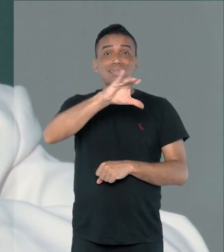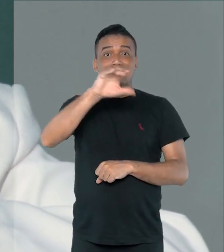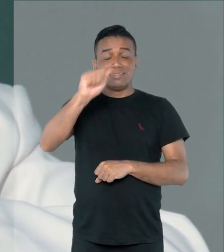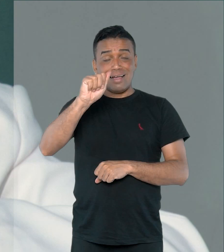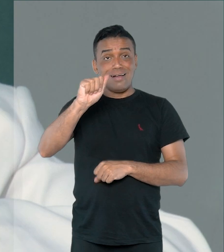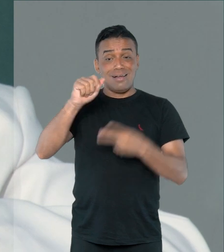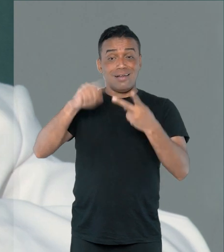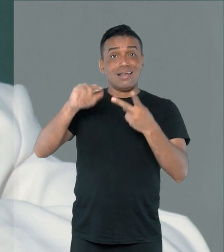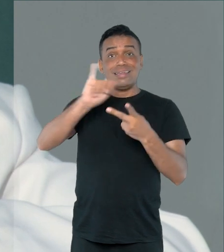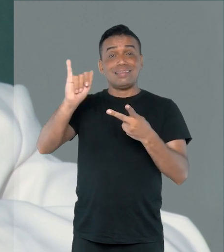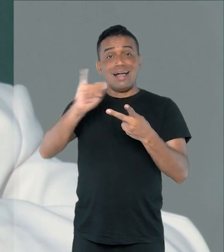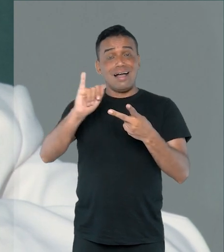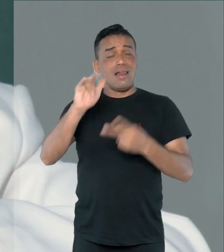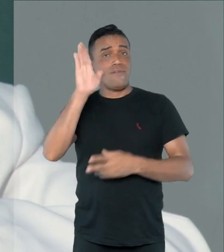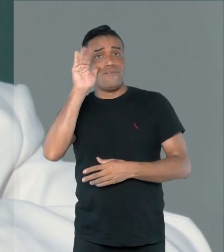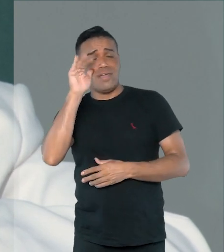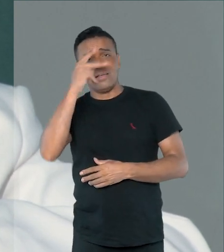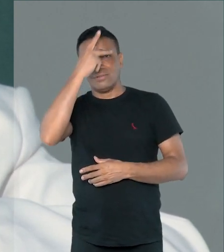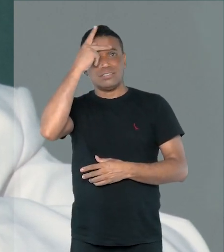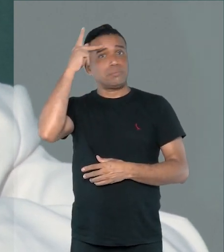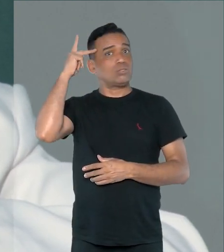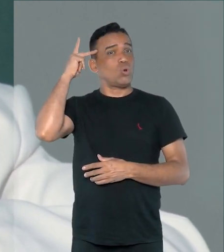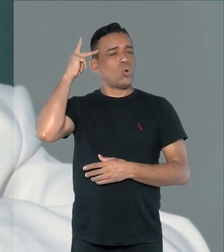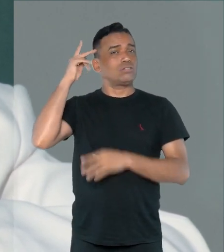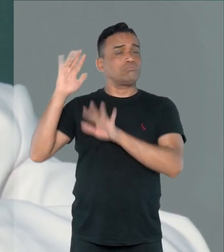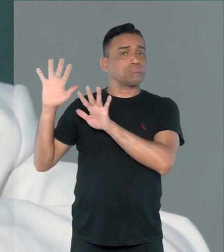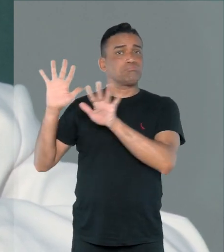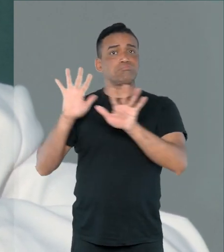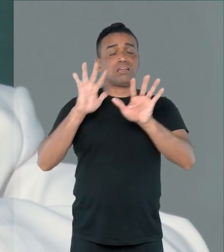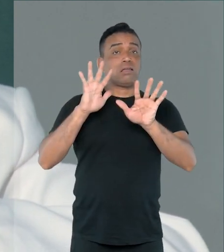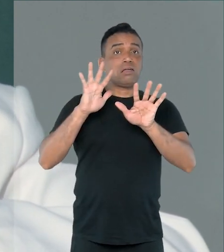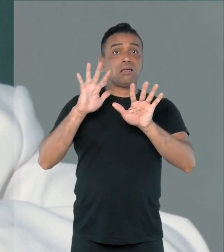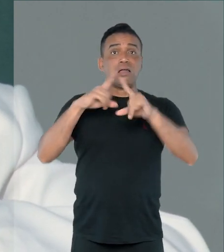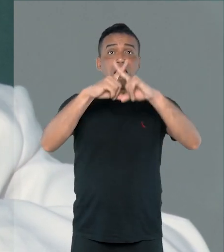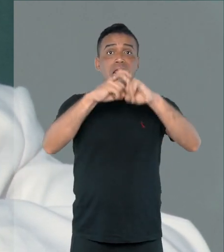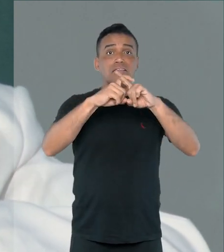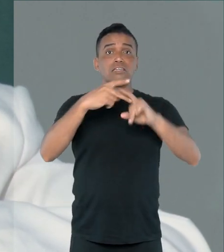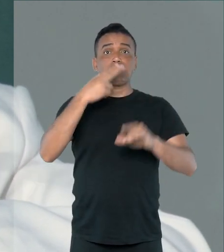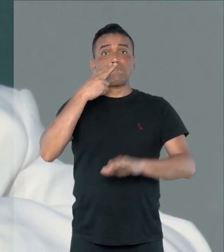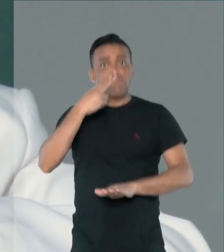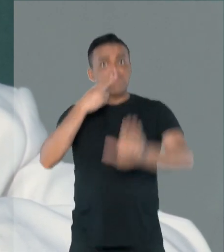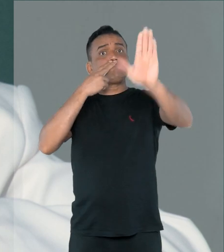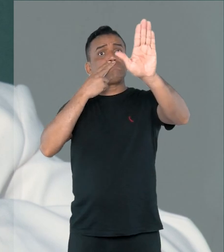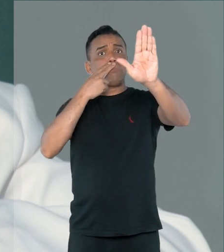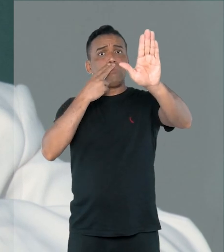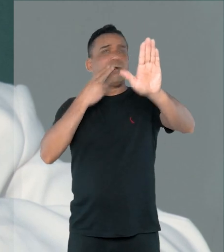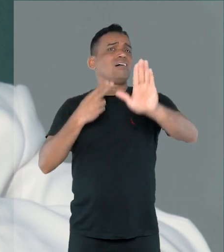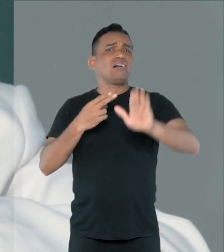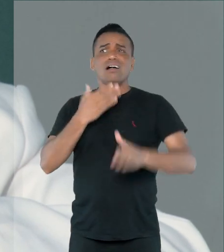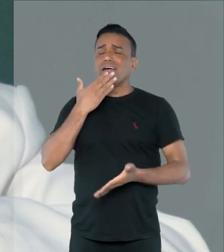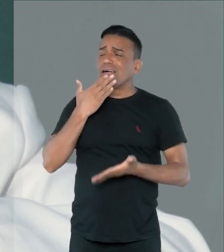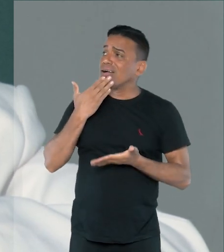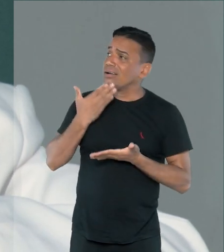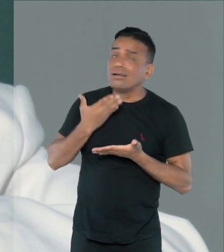perfilarem e fazer a saudação nazista. Isso é impressionante. Né? O destino dessa menina que é mandada